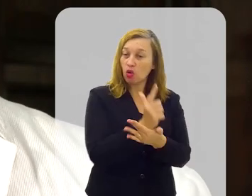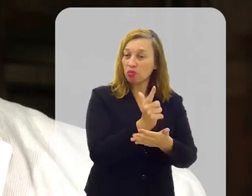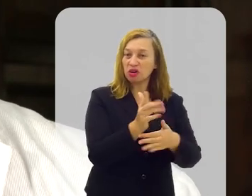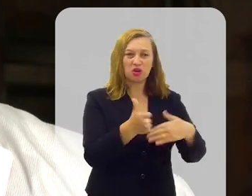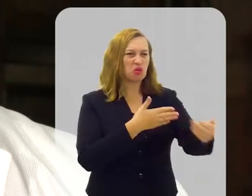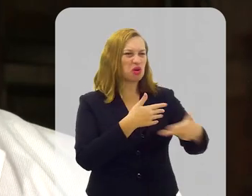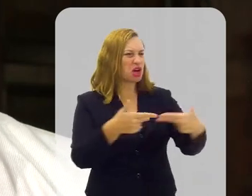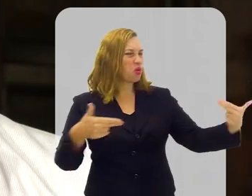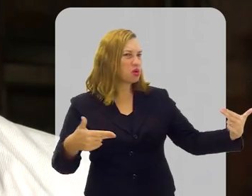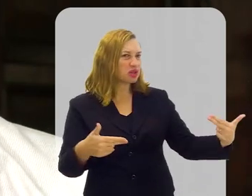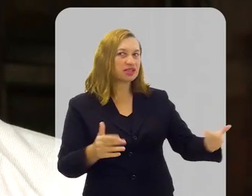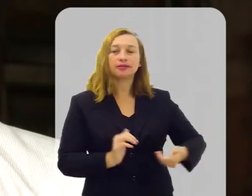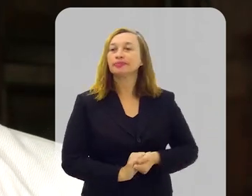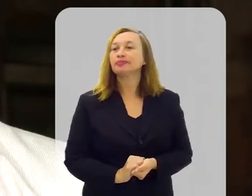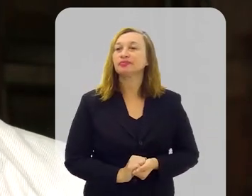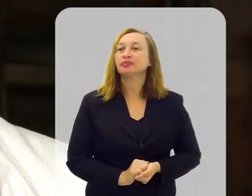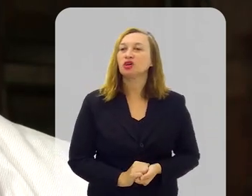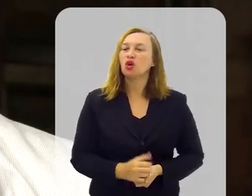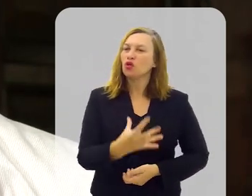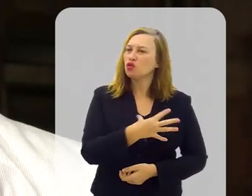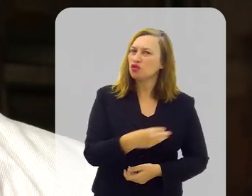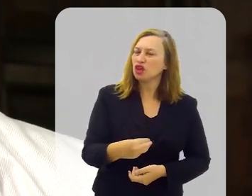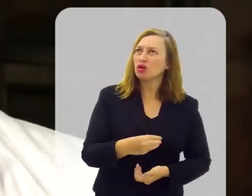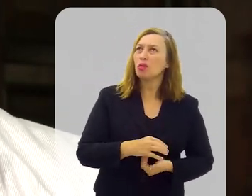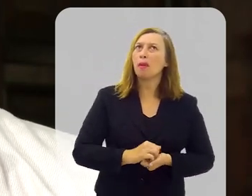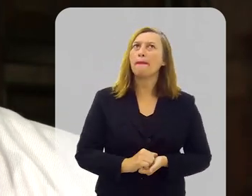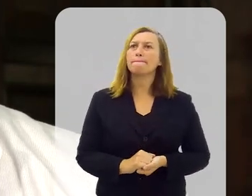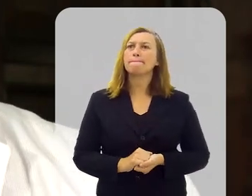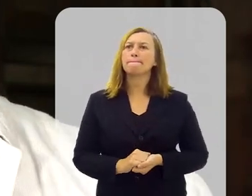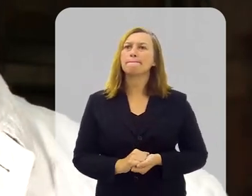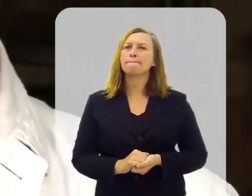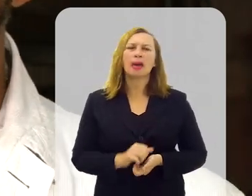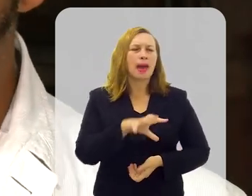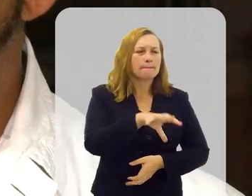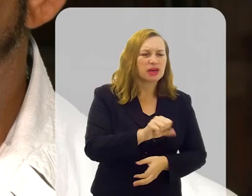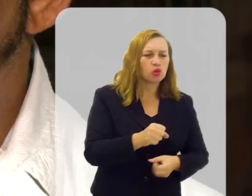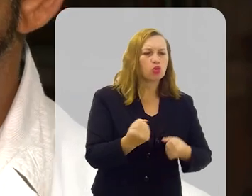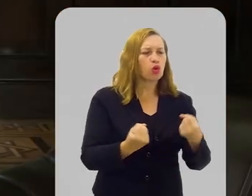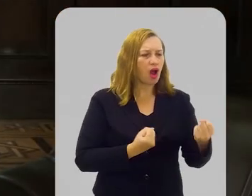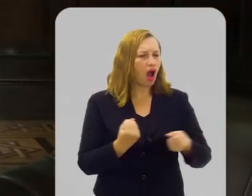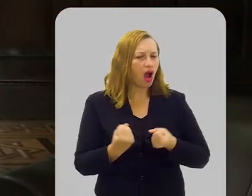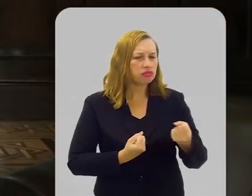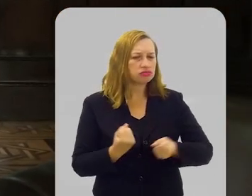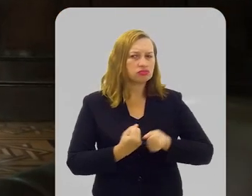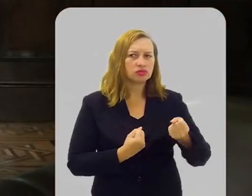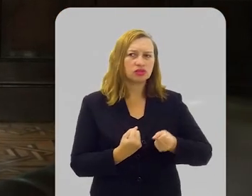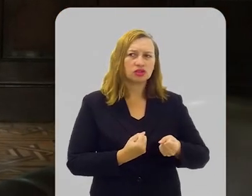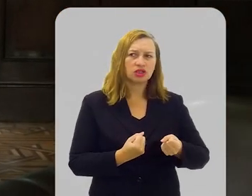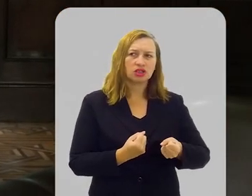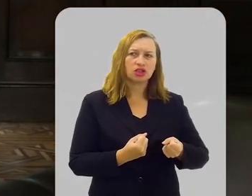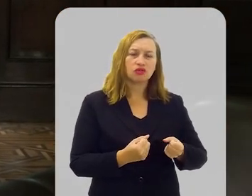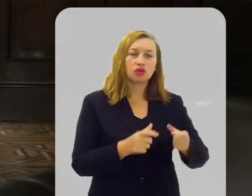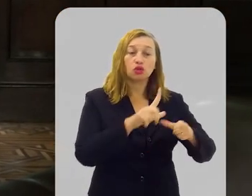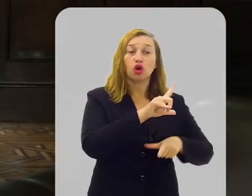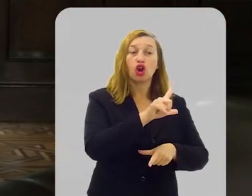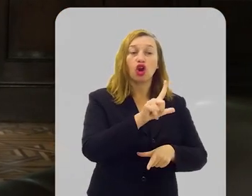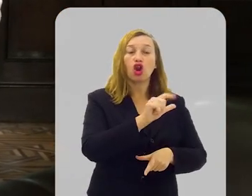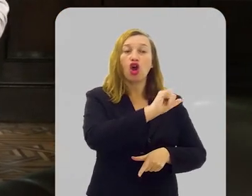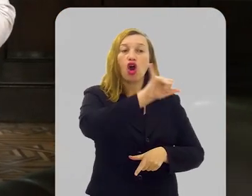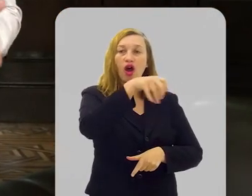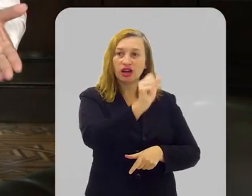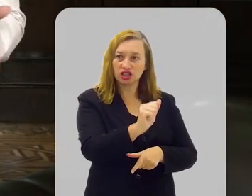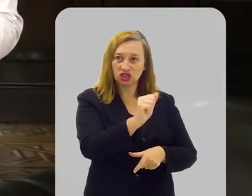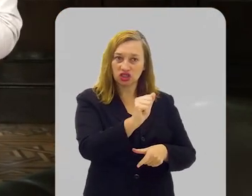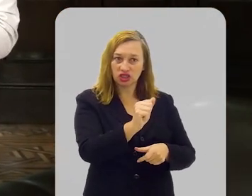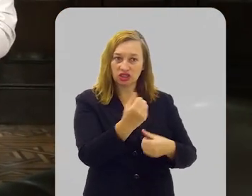agora venda e compre o que você quiser. Esse filho, Fernando, pegou aquele carro e foi